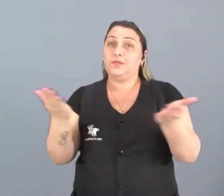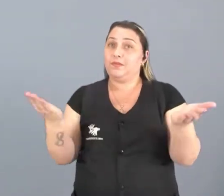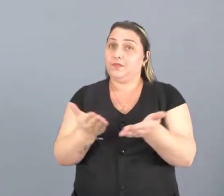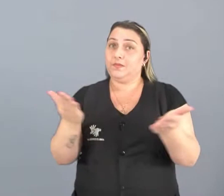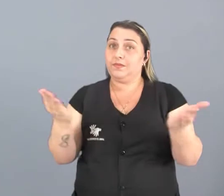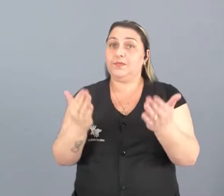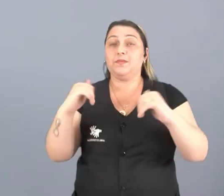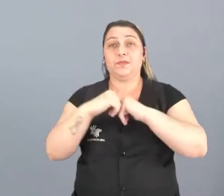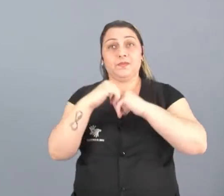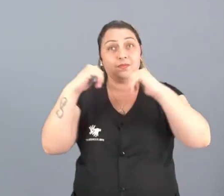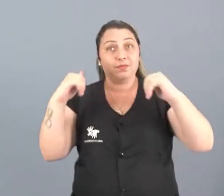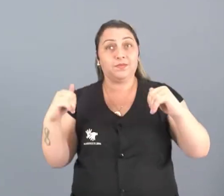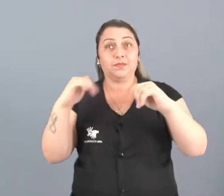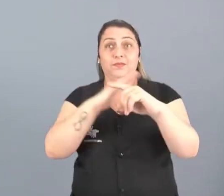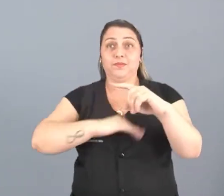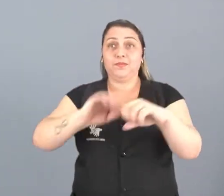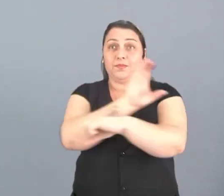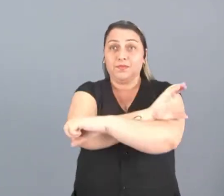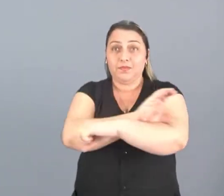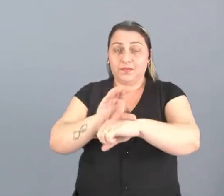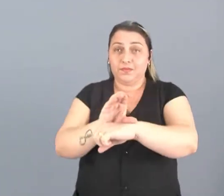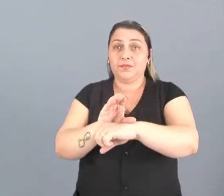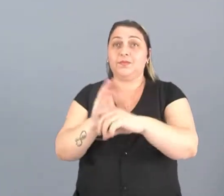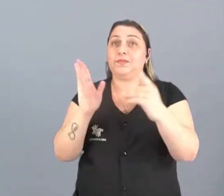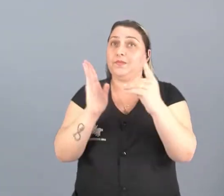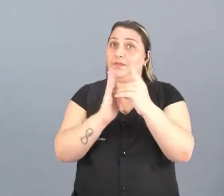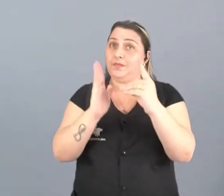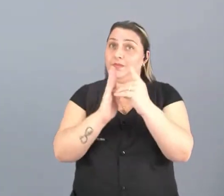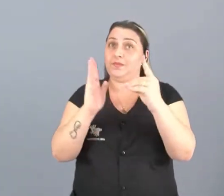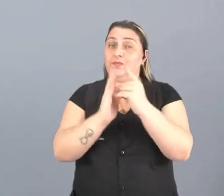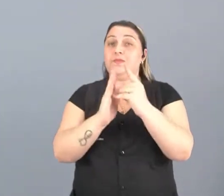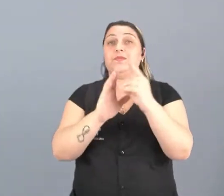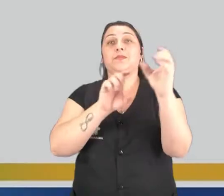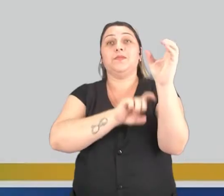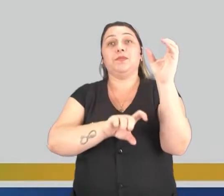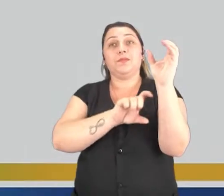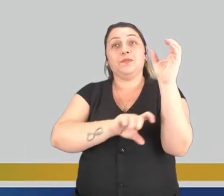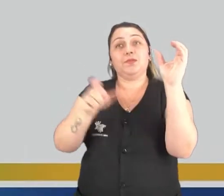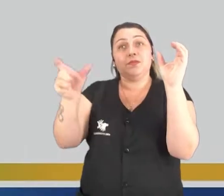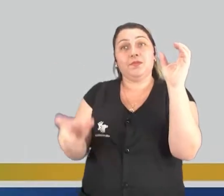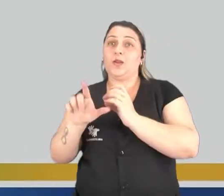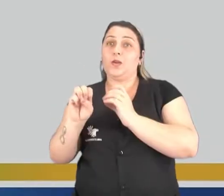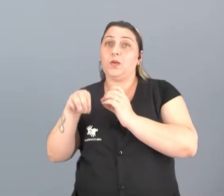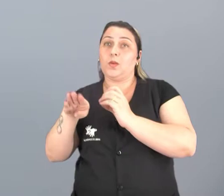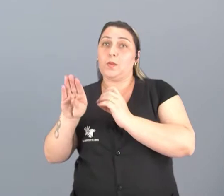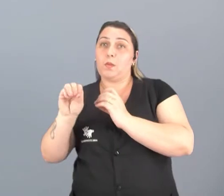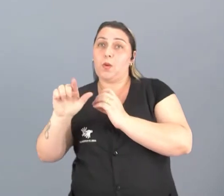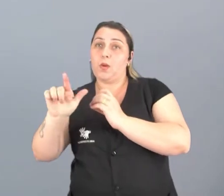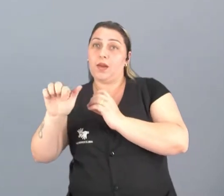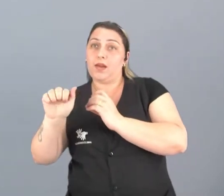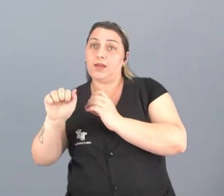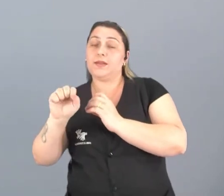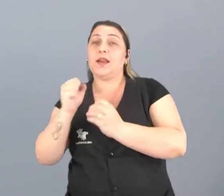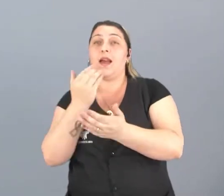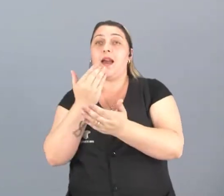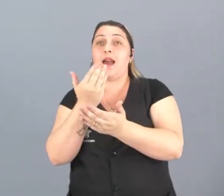falar sobre a divisão sociocultural dos indígenas, seringueiros e quilombolas. Vamos lá?